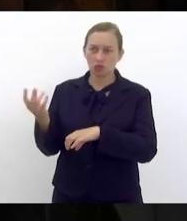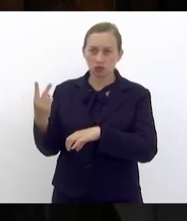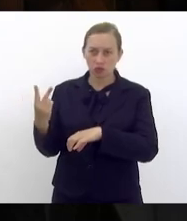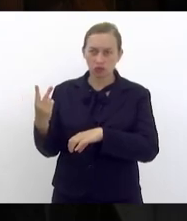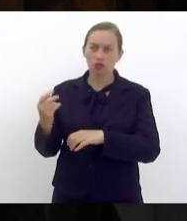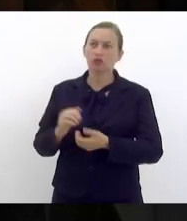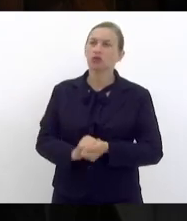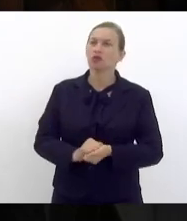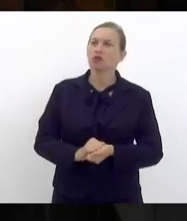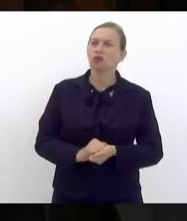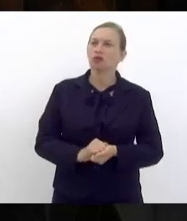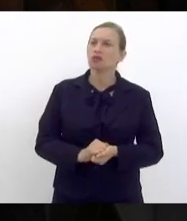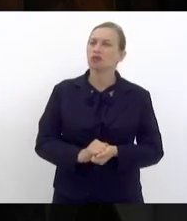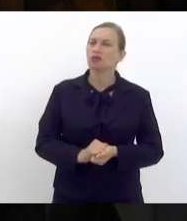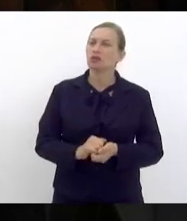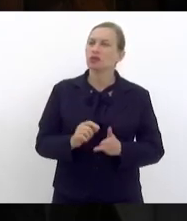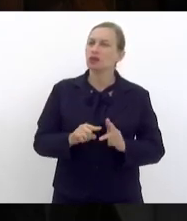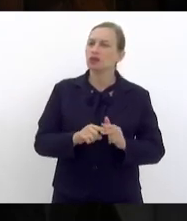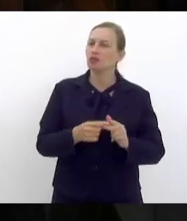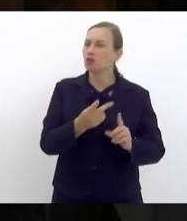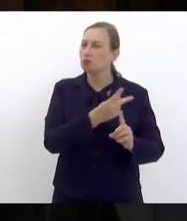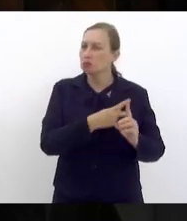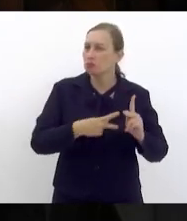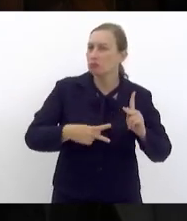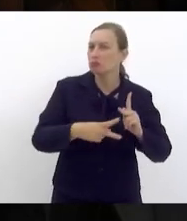sobre a reforma previdenciária